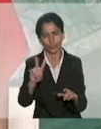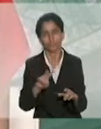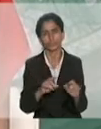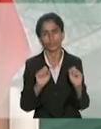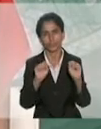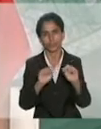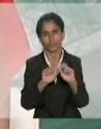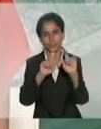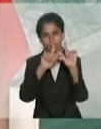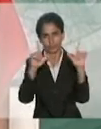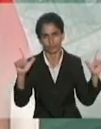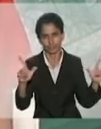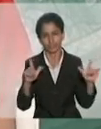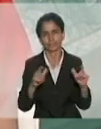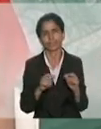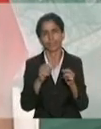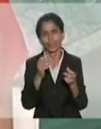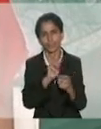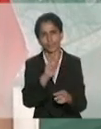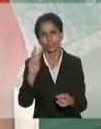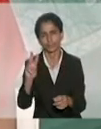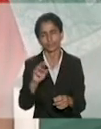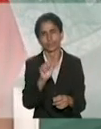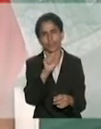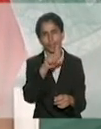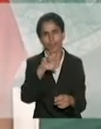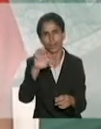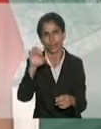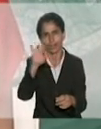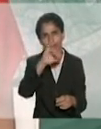TV Alerj, acesse o nosso site